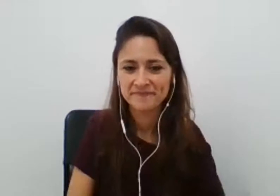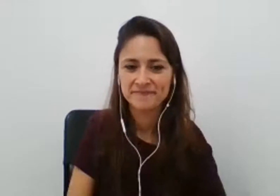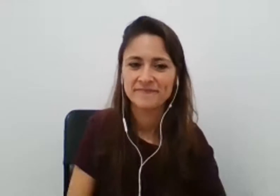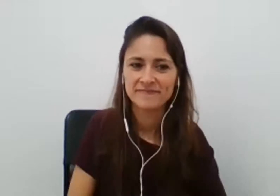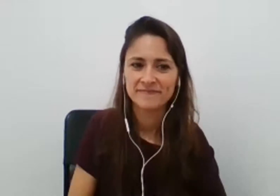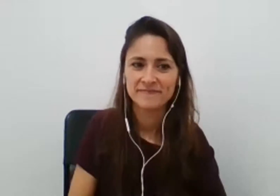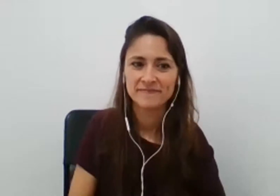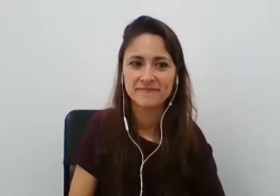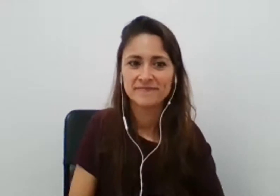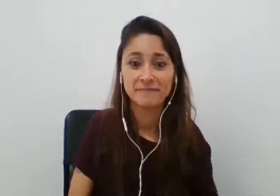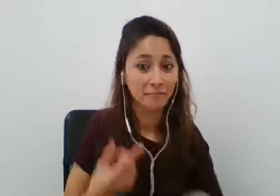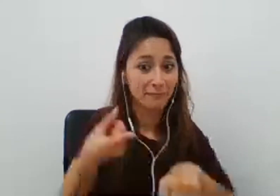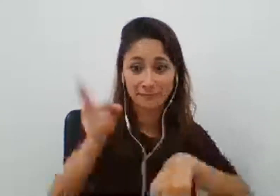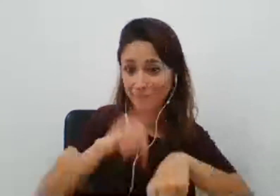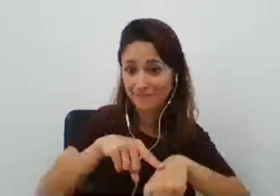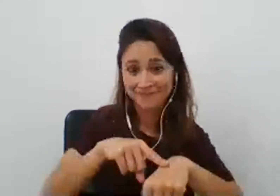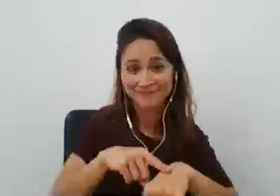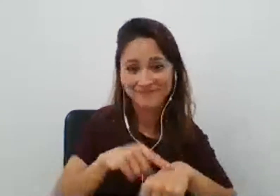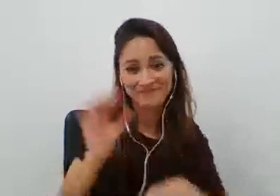Tudo ao vivo, gente.